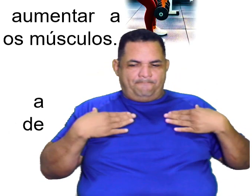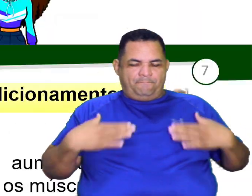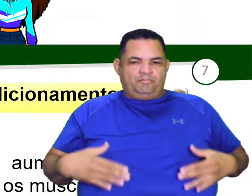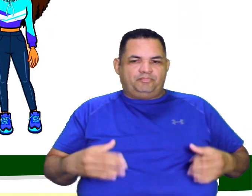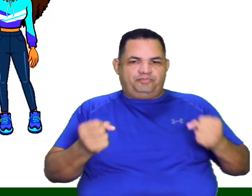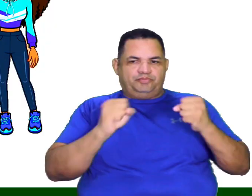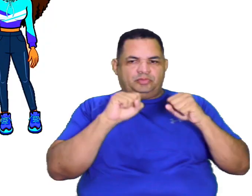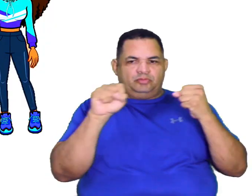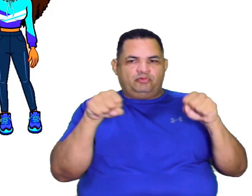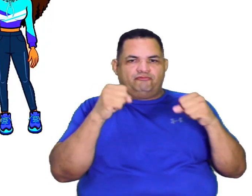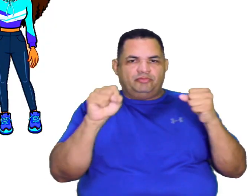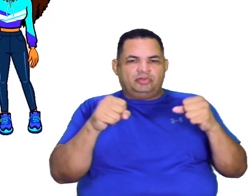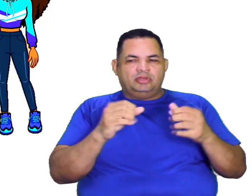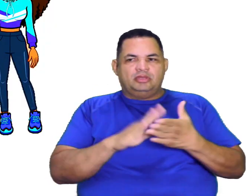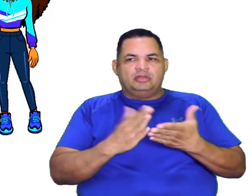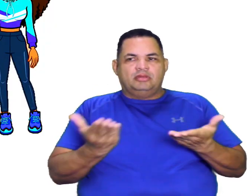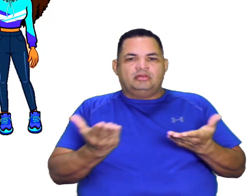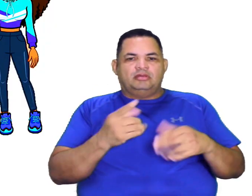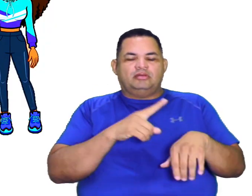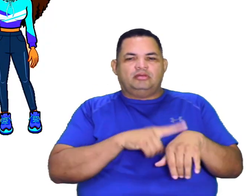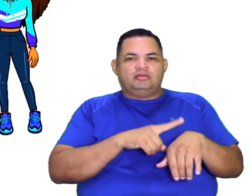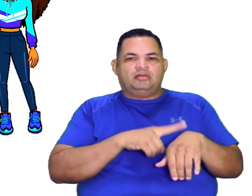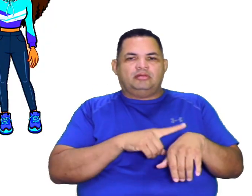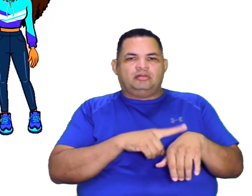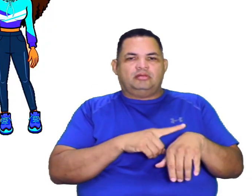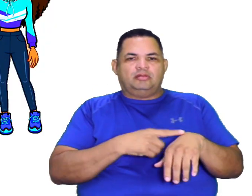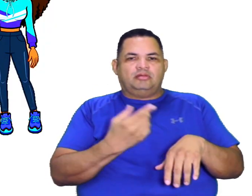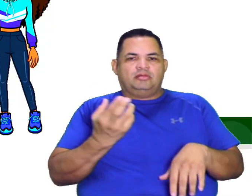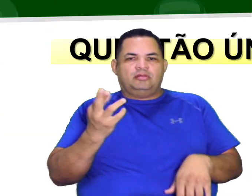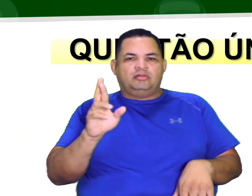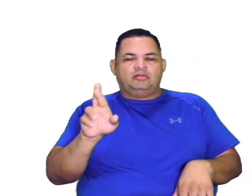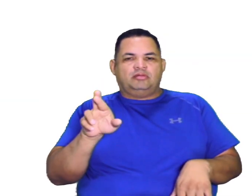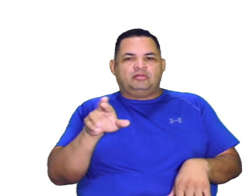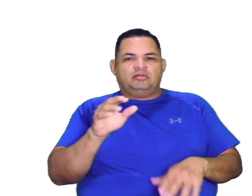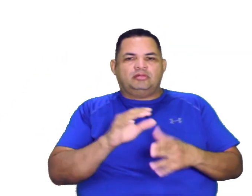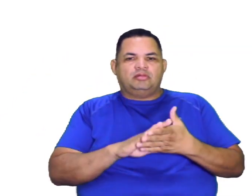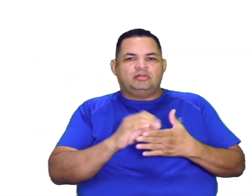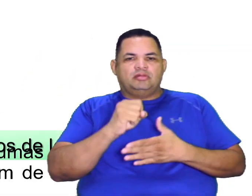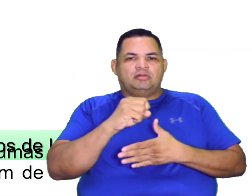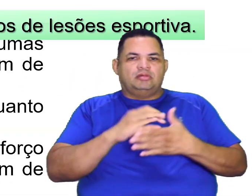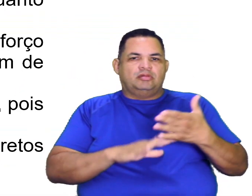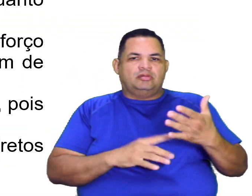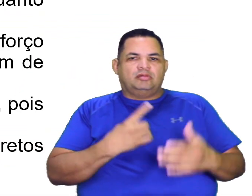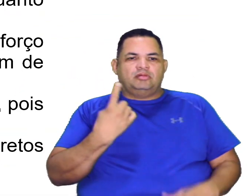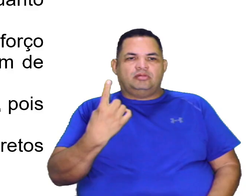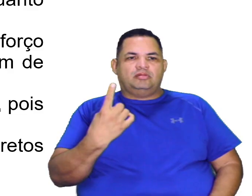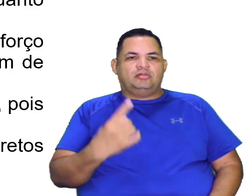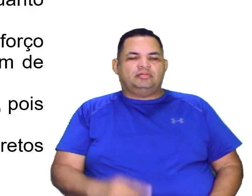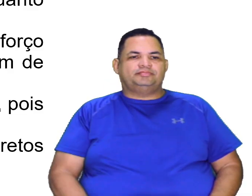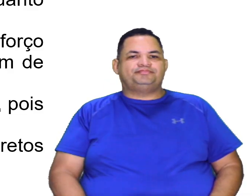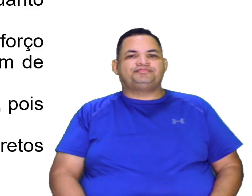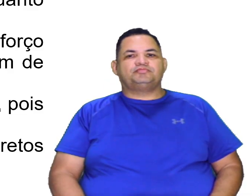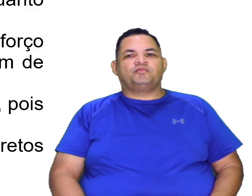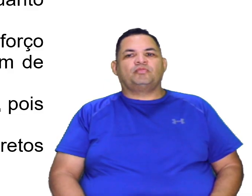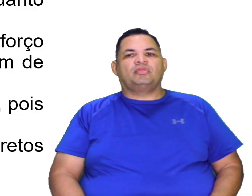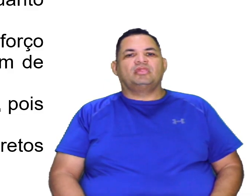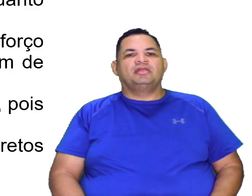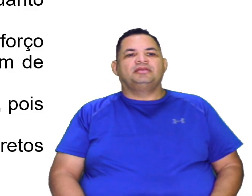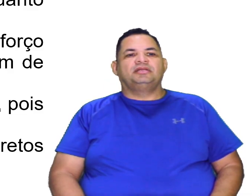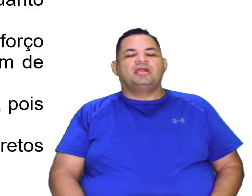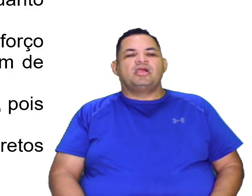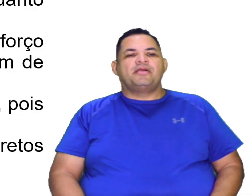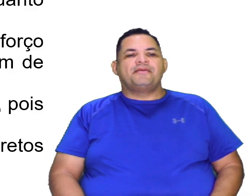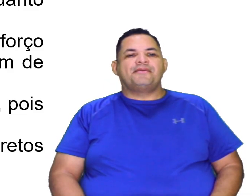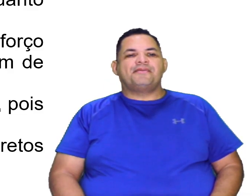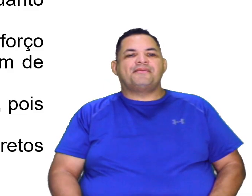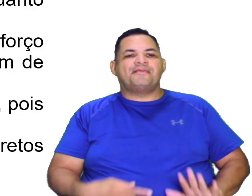e articulares. Agora, chegou a hora da gente ir para uma questão aqui única. Diz o seguinte: